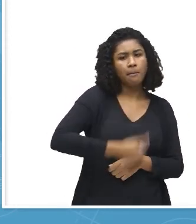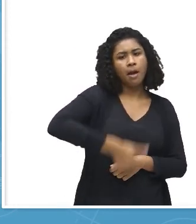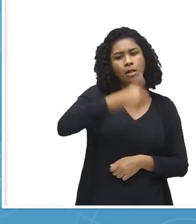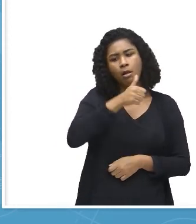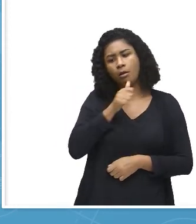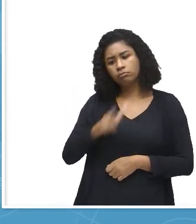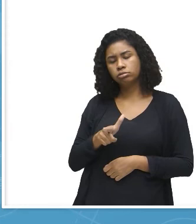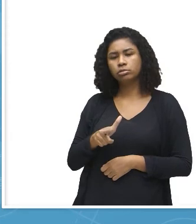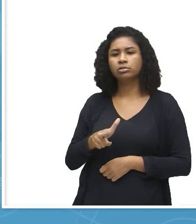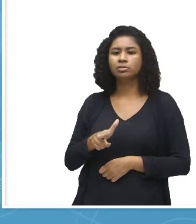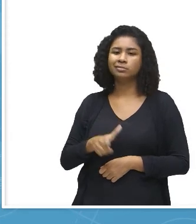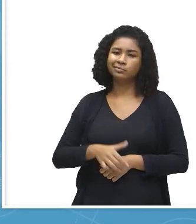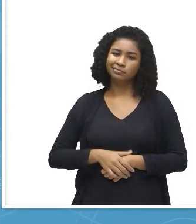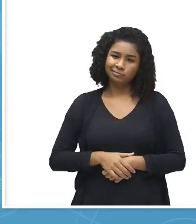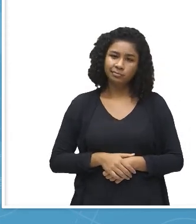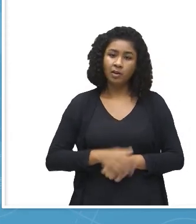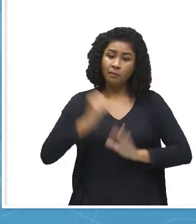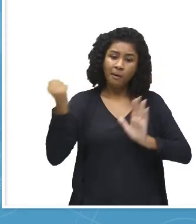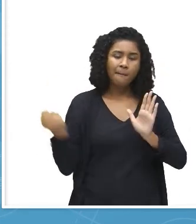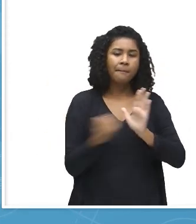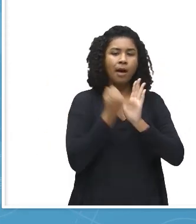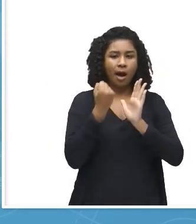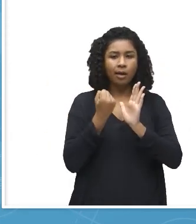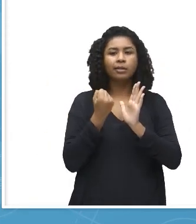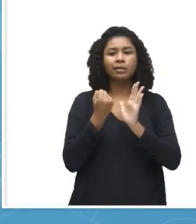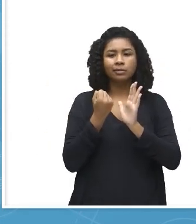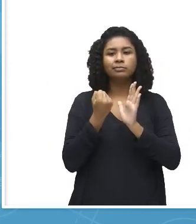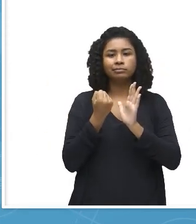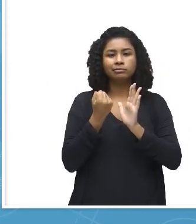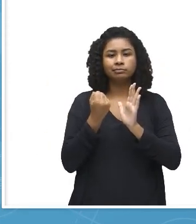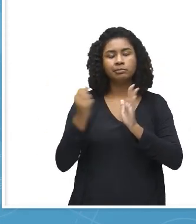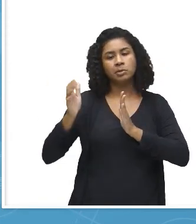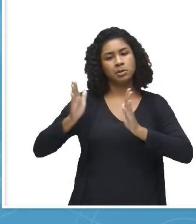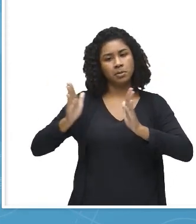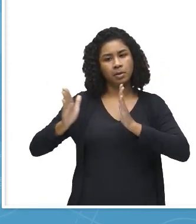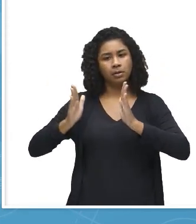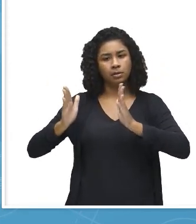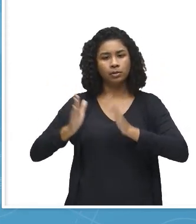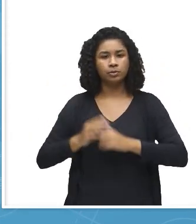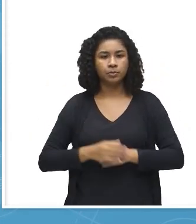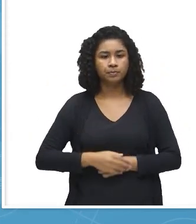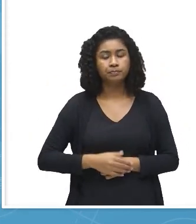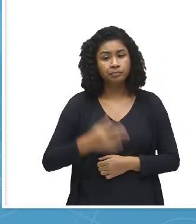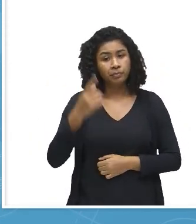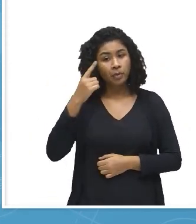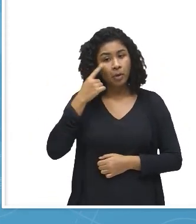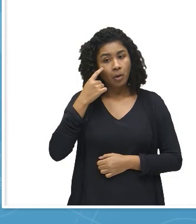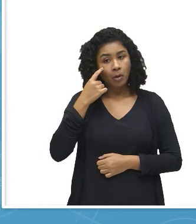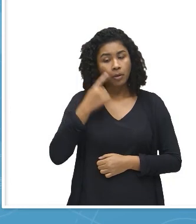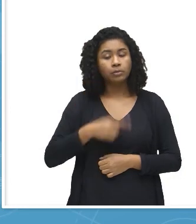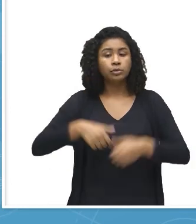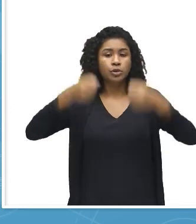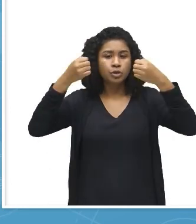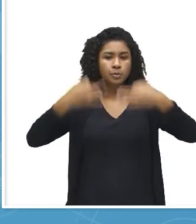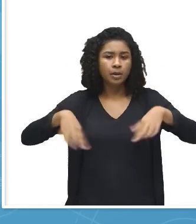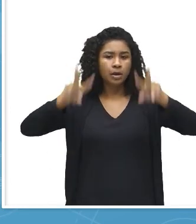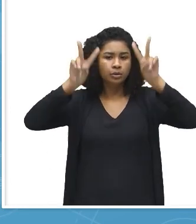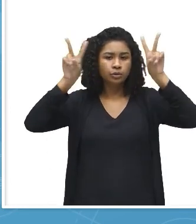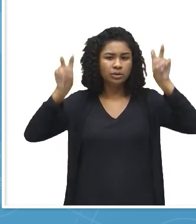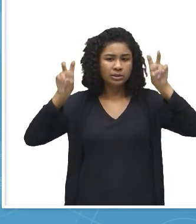pela exploração neocolonial. Gente, só para frisar para vocês, a gente está estudando um conteúdo